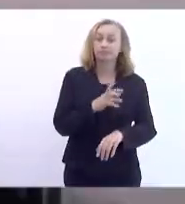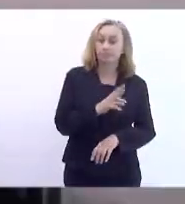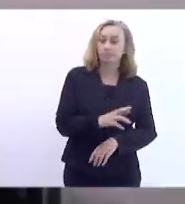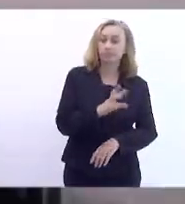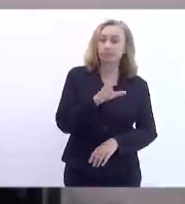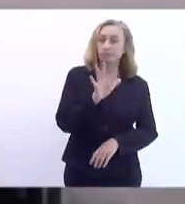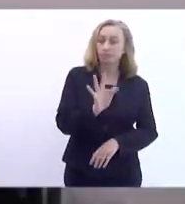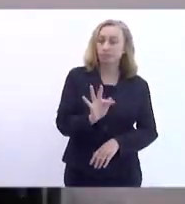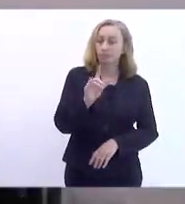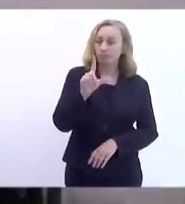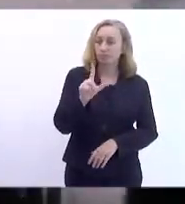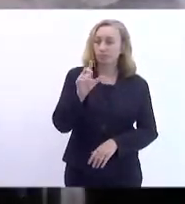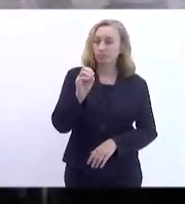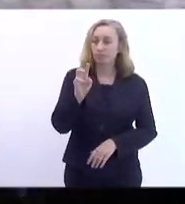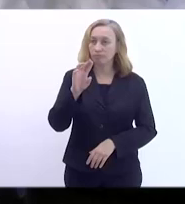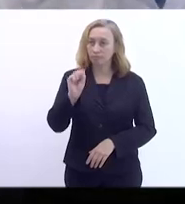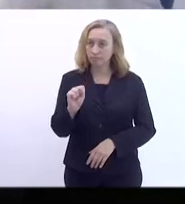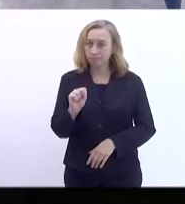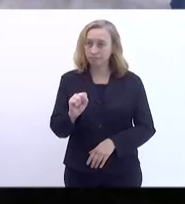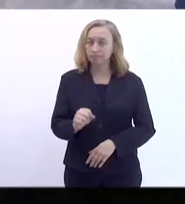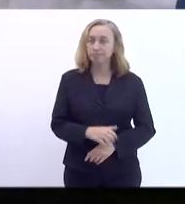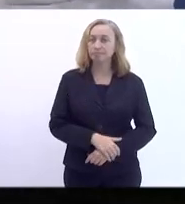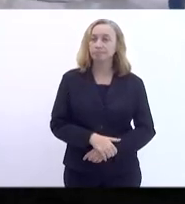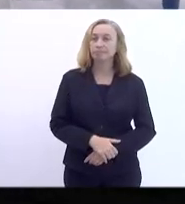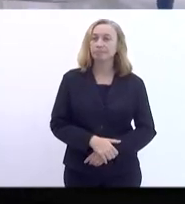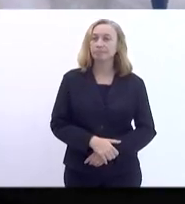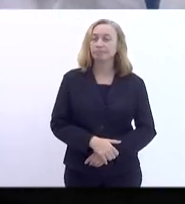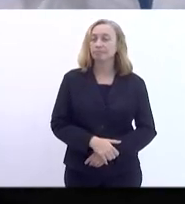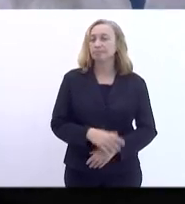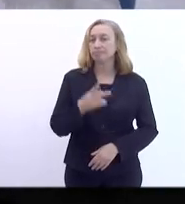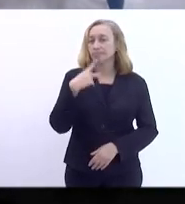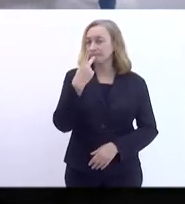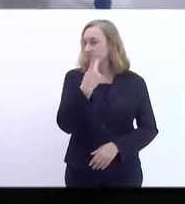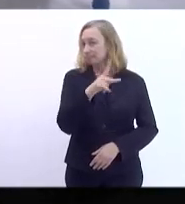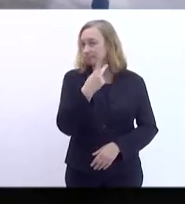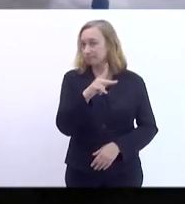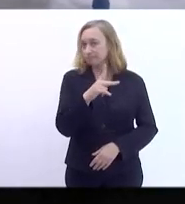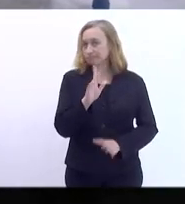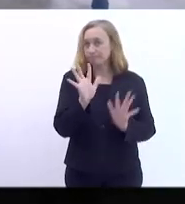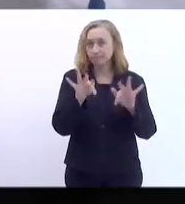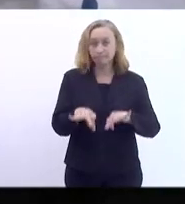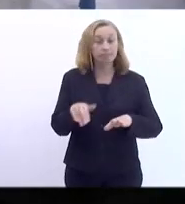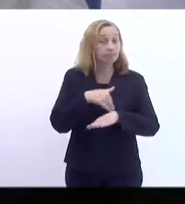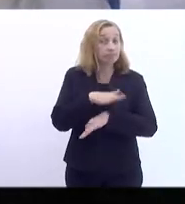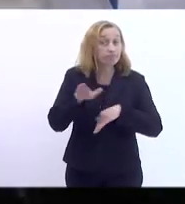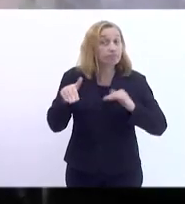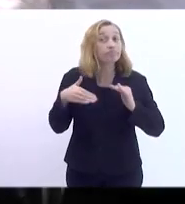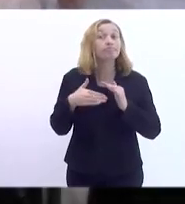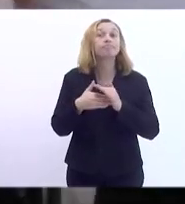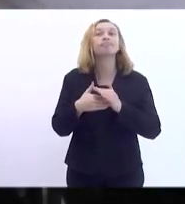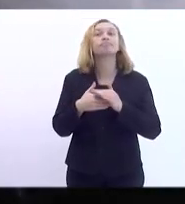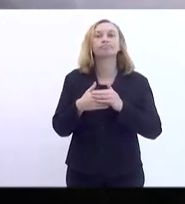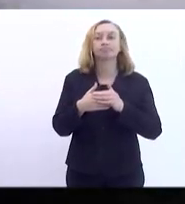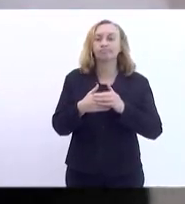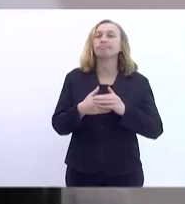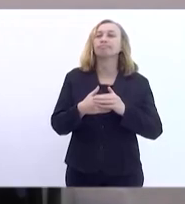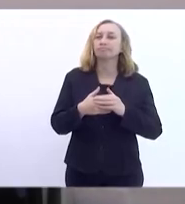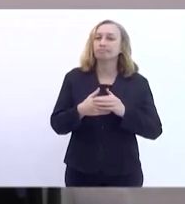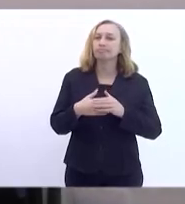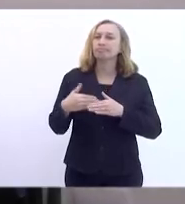pela fala brilhante acho que fala Doutor Flores acaba fechando todo o